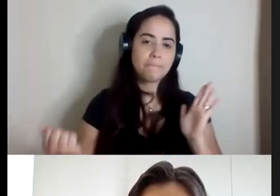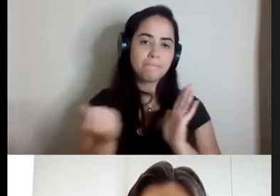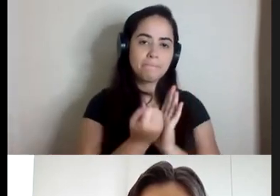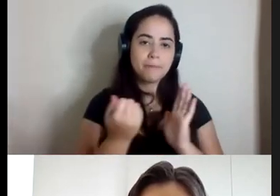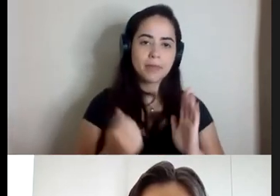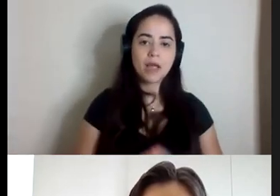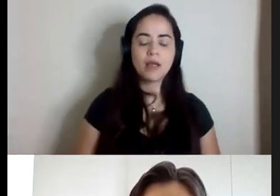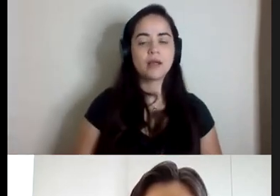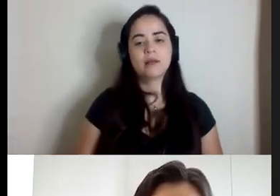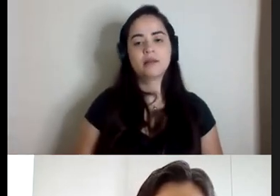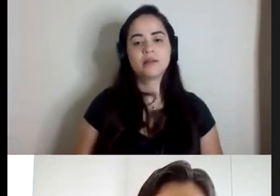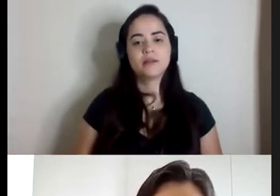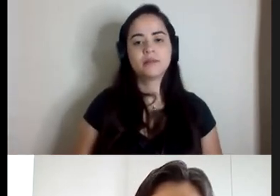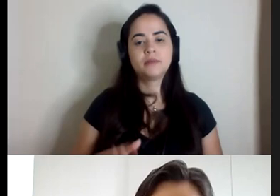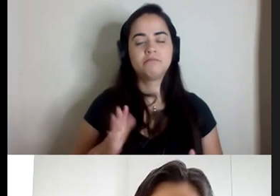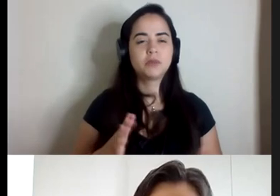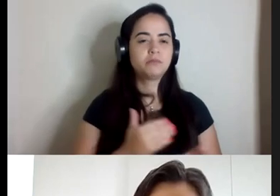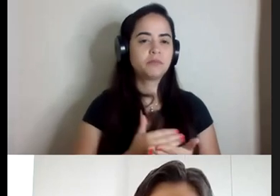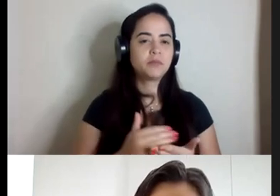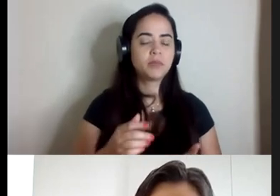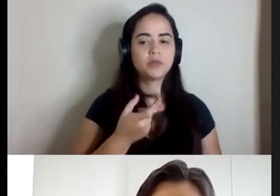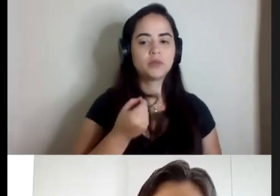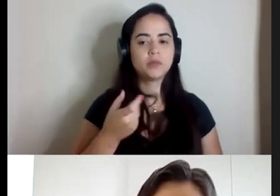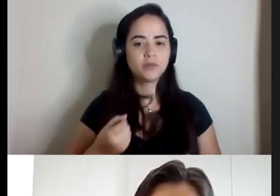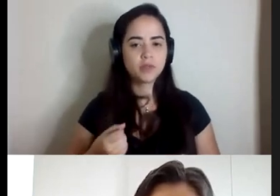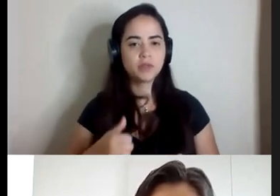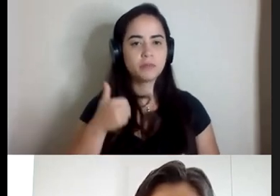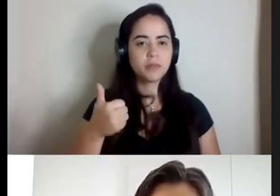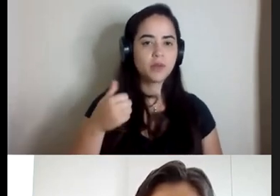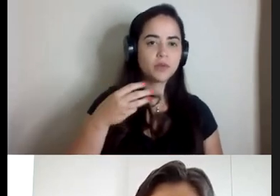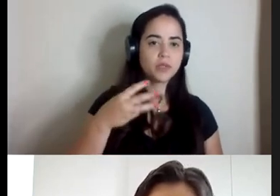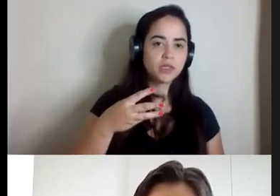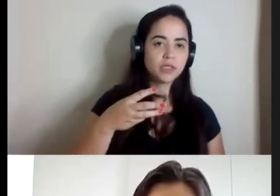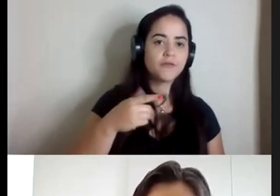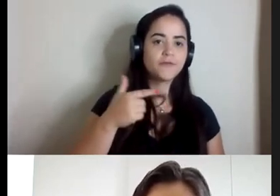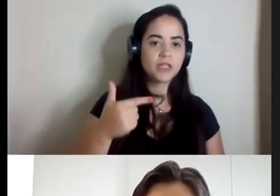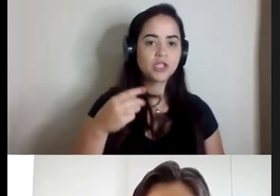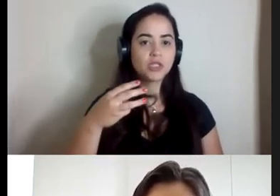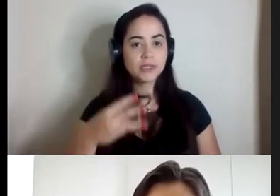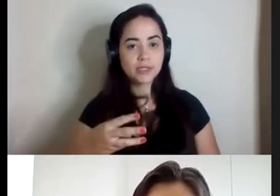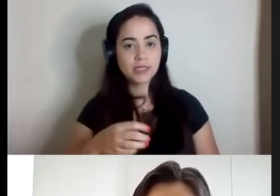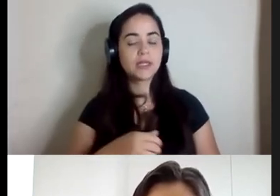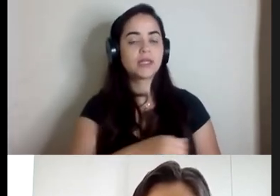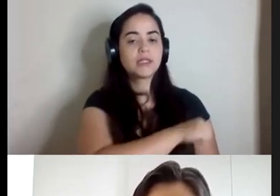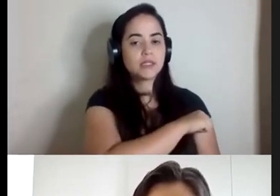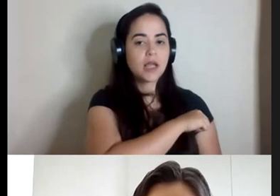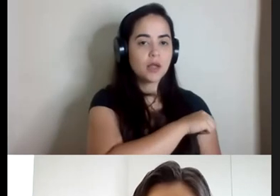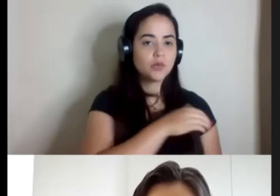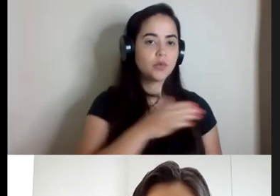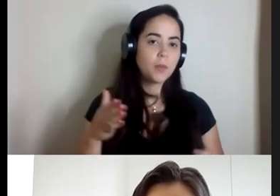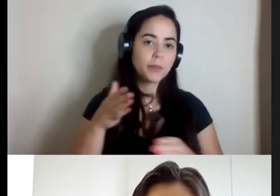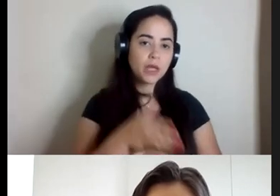de 2020, somávamos 1.323 alunos, porque entraram